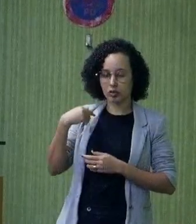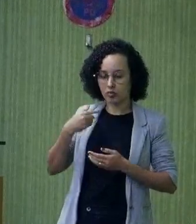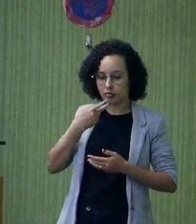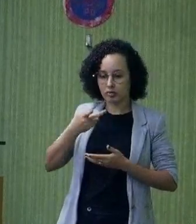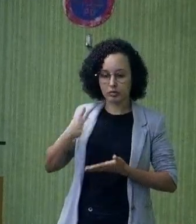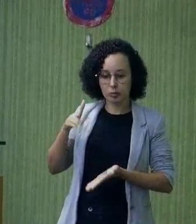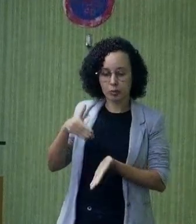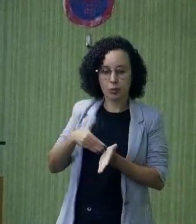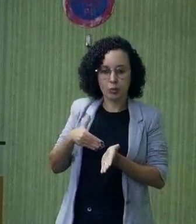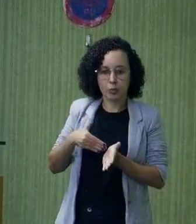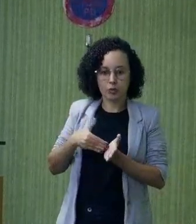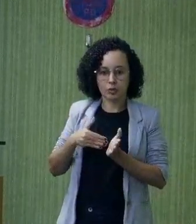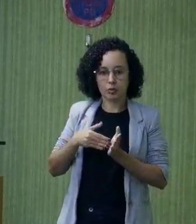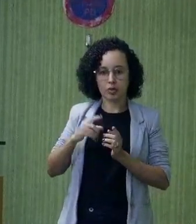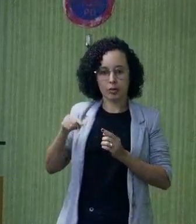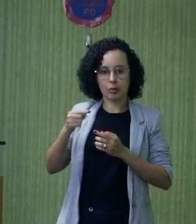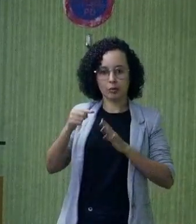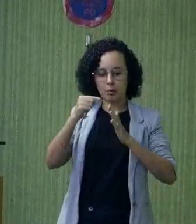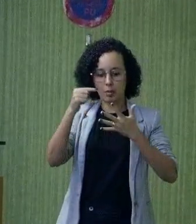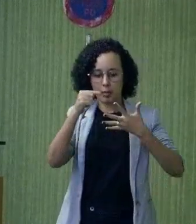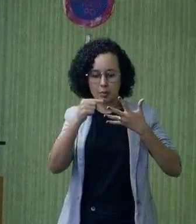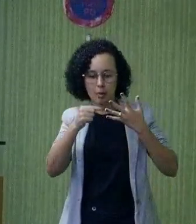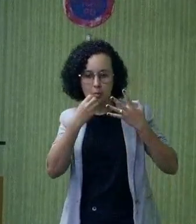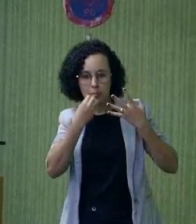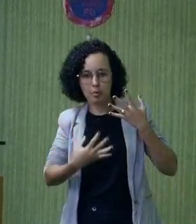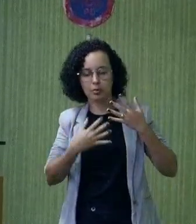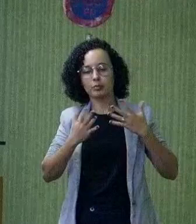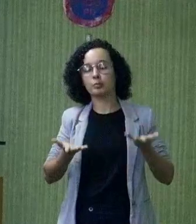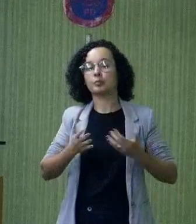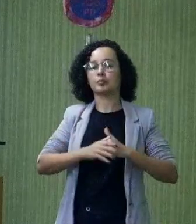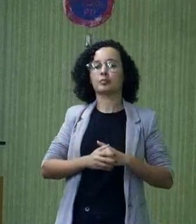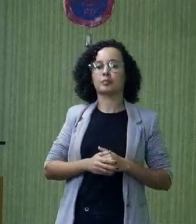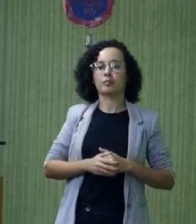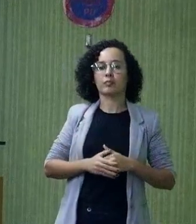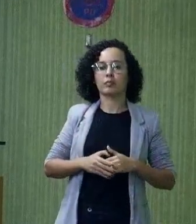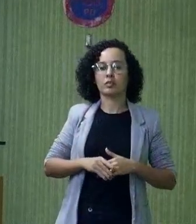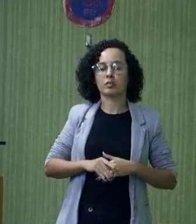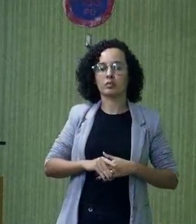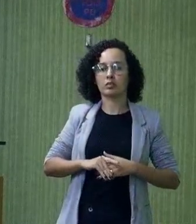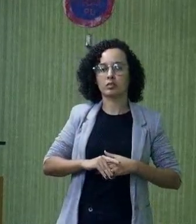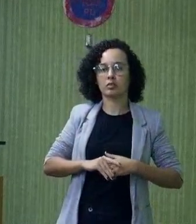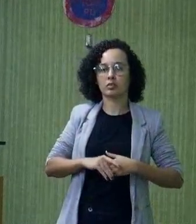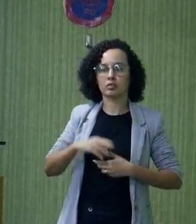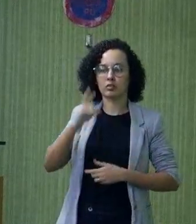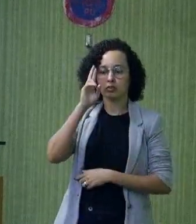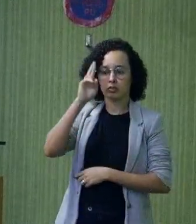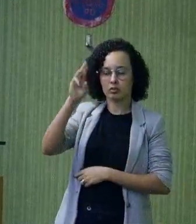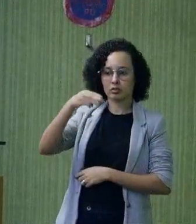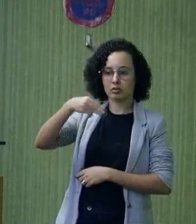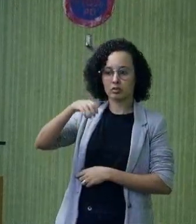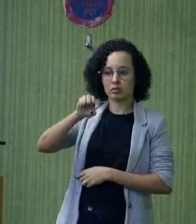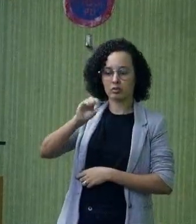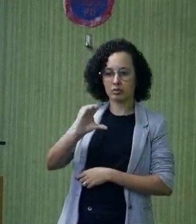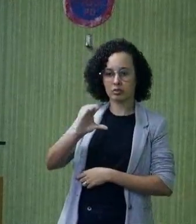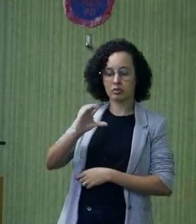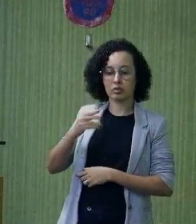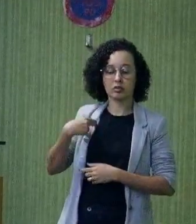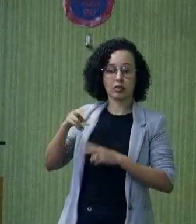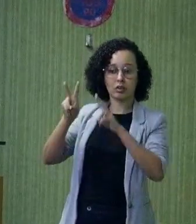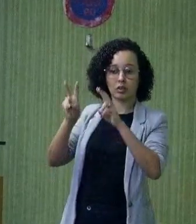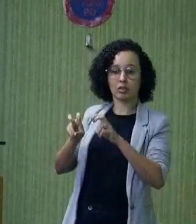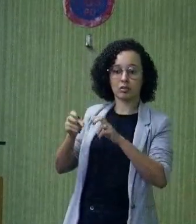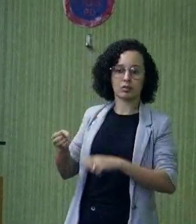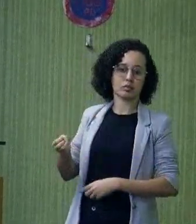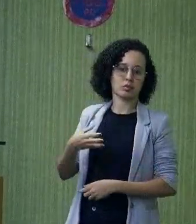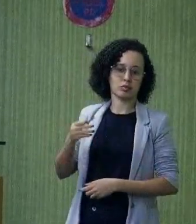aqui e depois de um diretor do MEC que já secou o novo pne para vocês e qual é o meu tema o novo